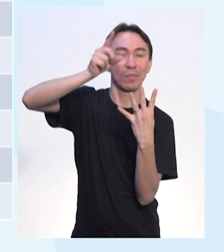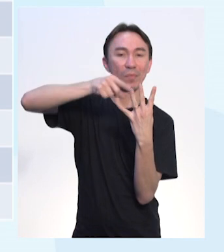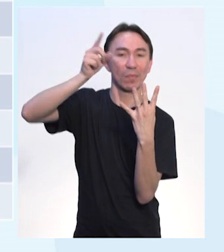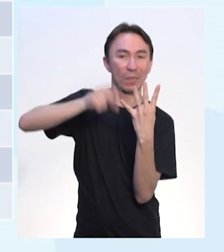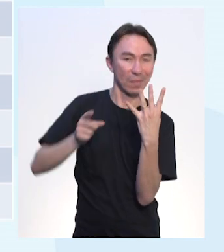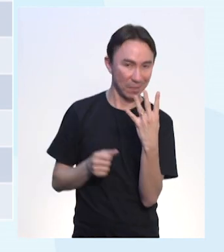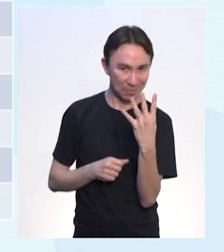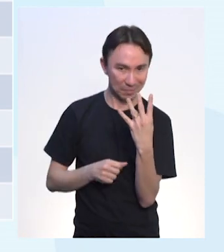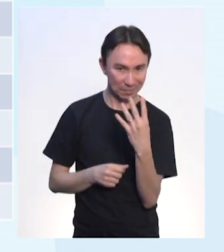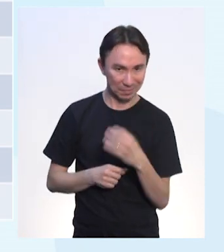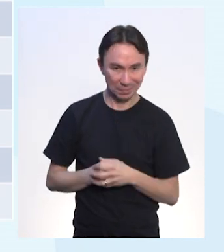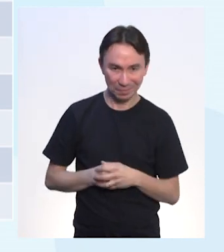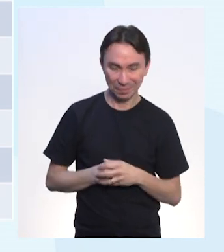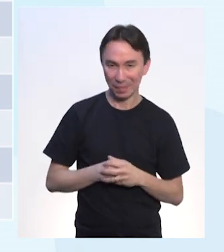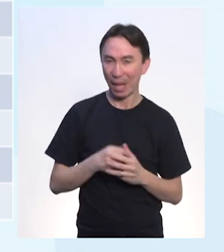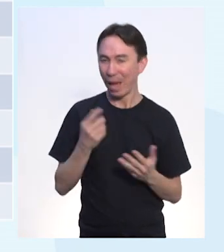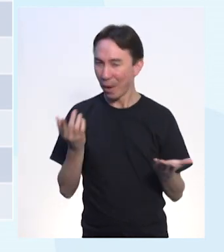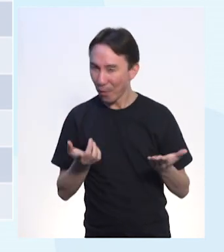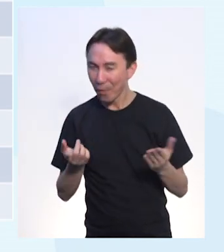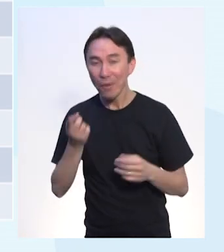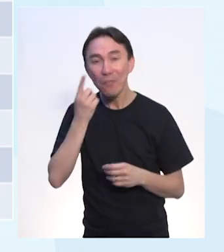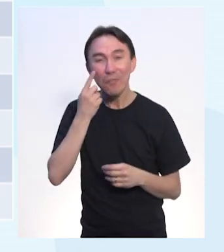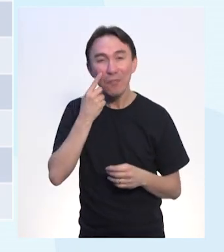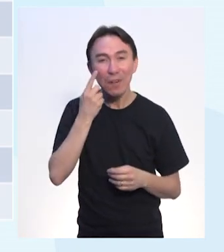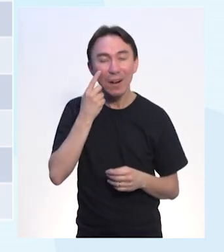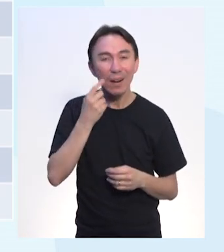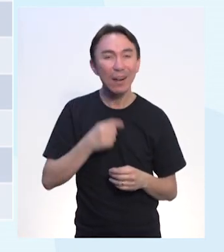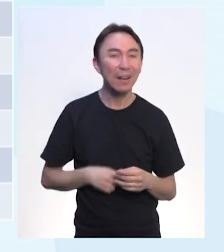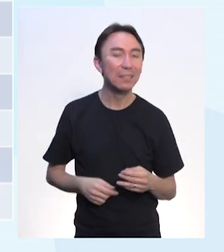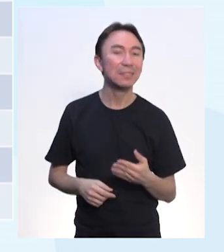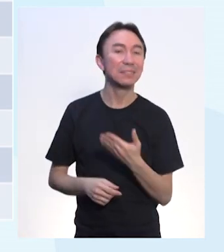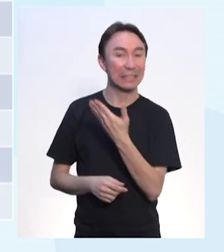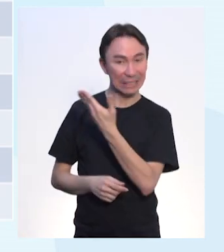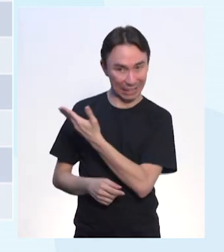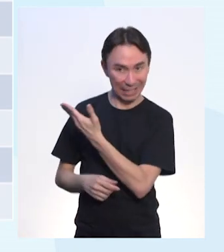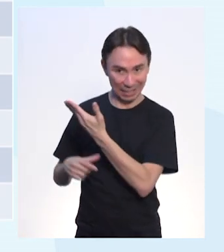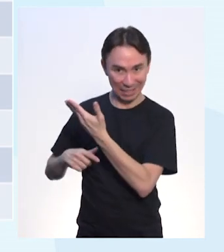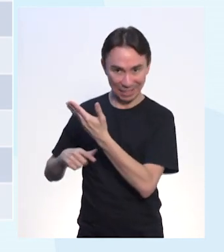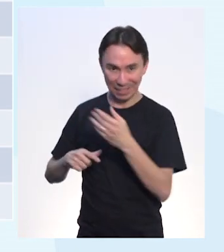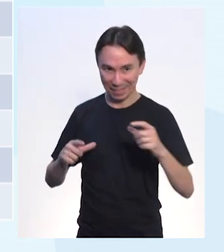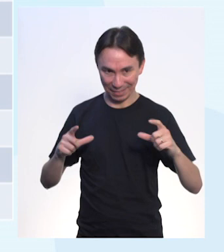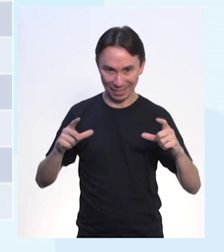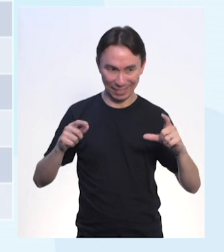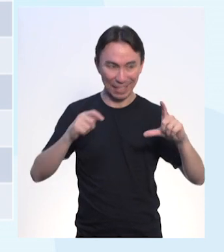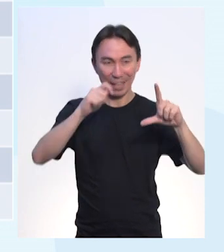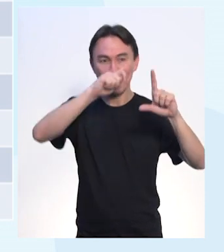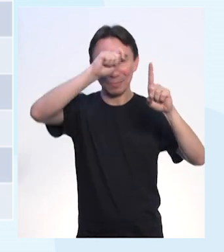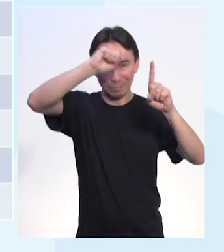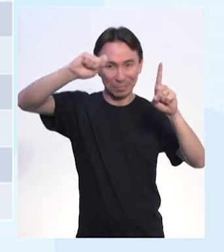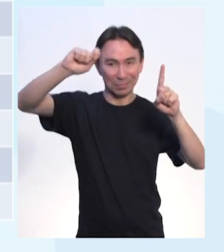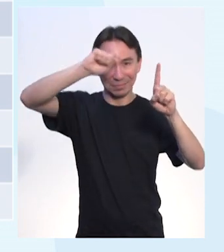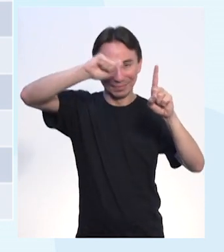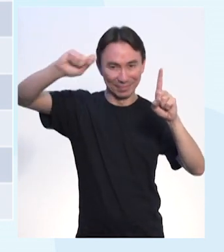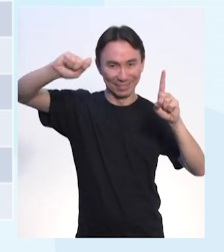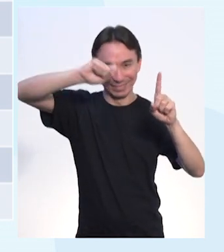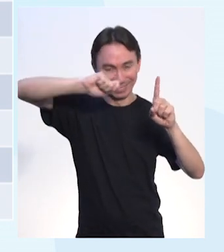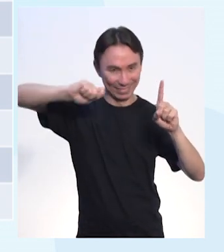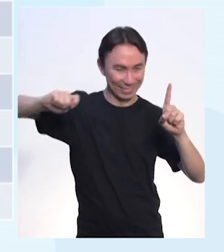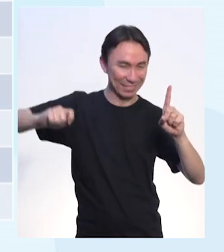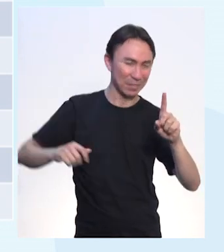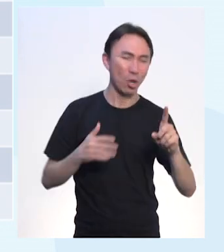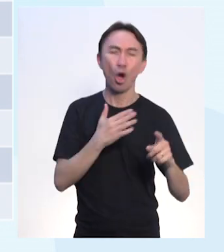de mágica, a professora Mara está na lousa que, olha, eu vou falar para vocês, eu gosto muito